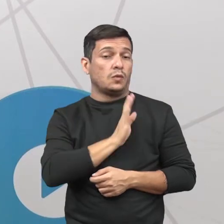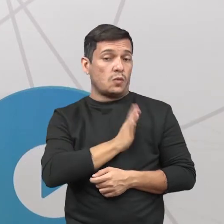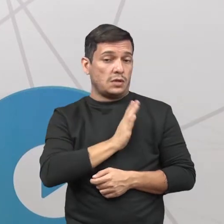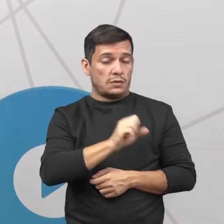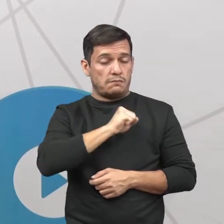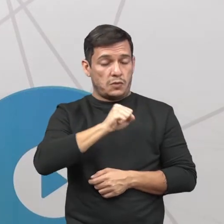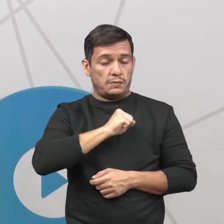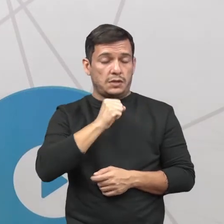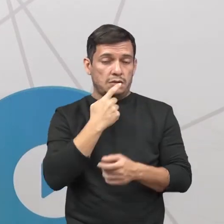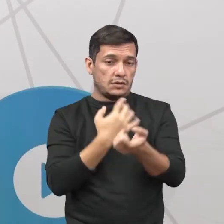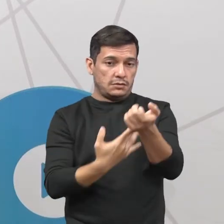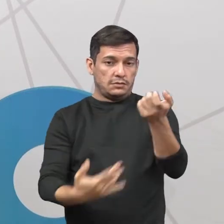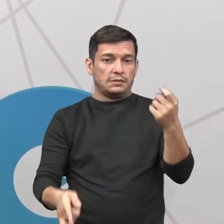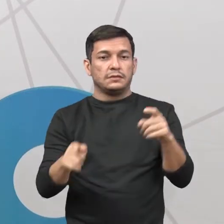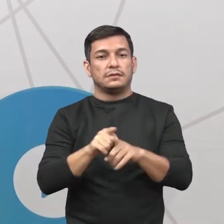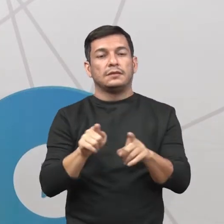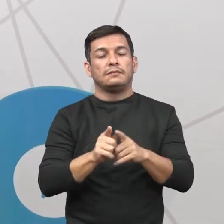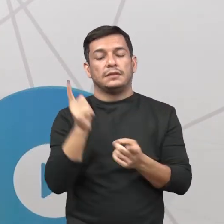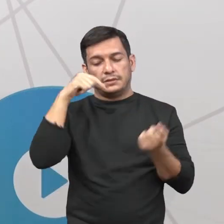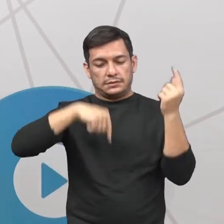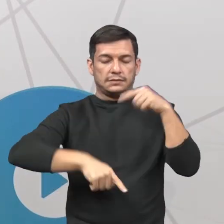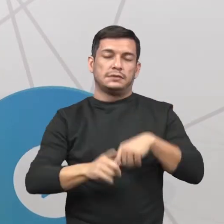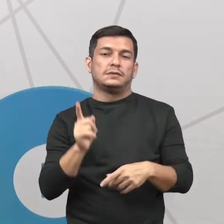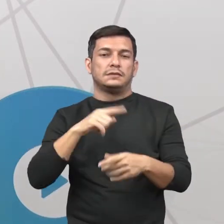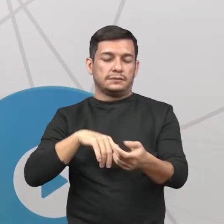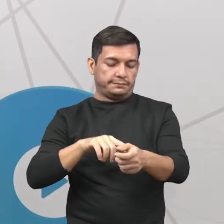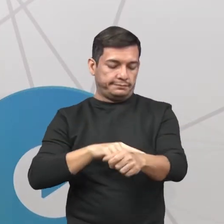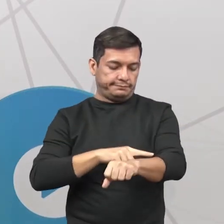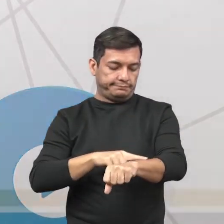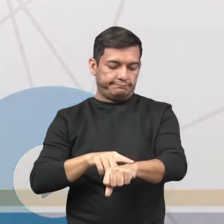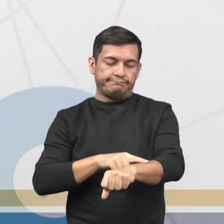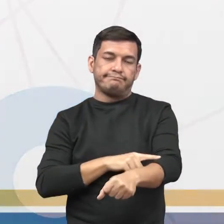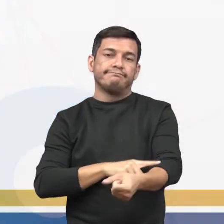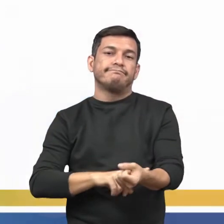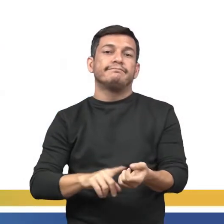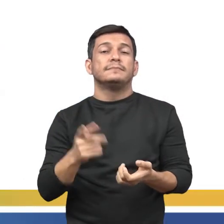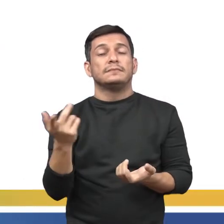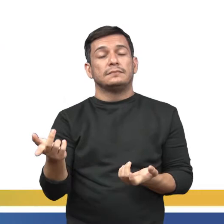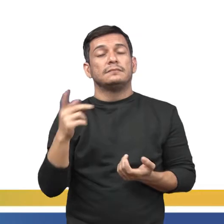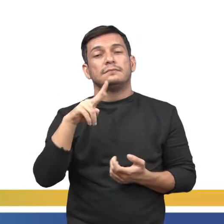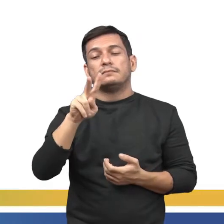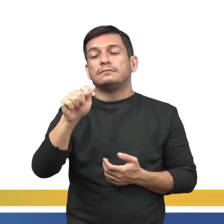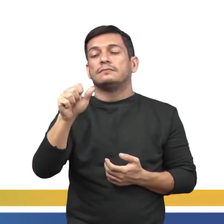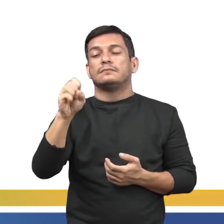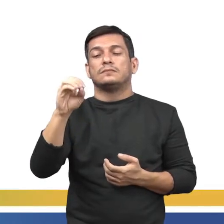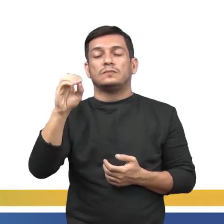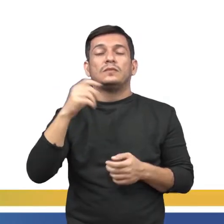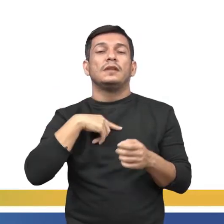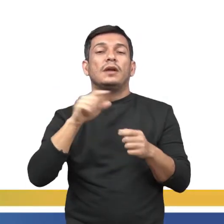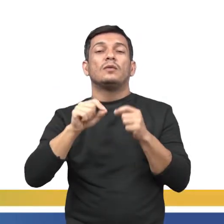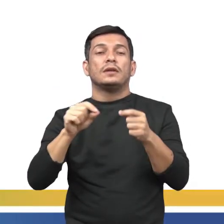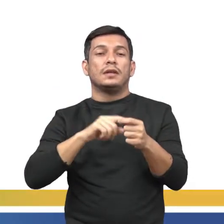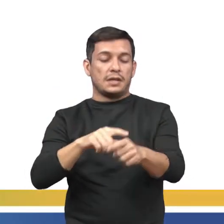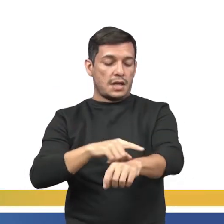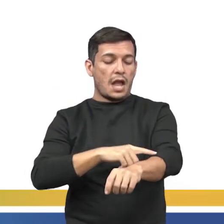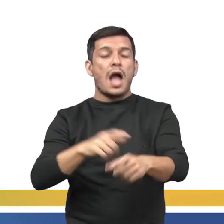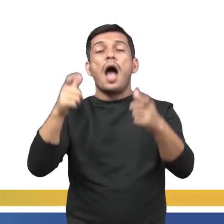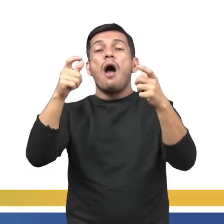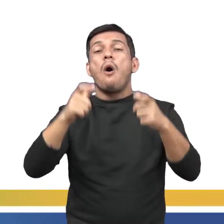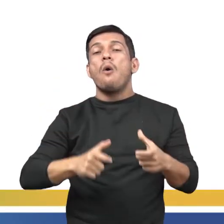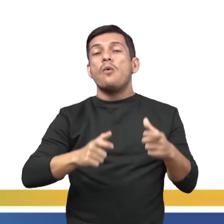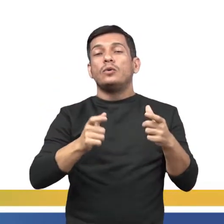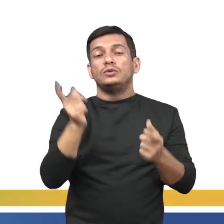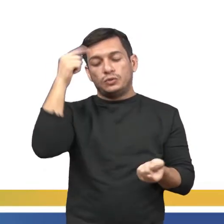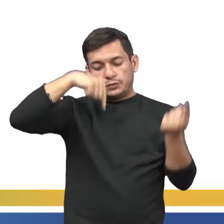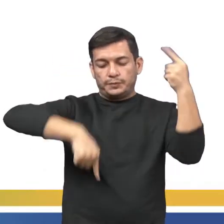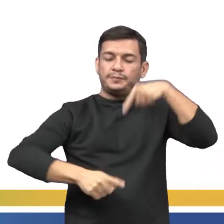bombeia o sangue passa a circular pelos vasos sanguíneos. Então, os vasos são os caminhos por onde o sangue circula no